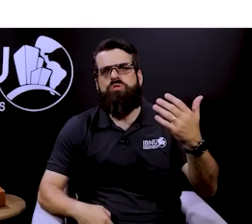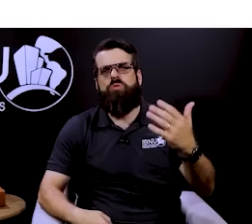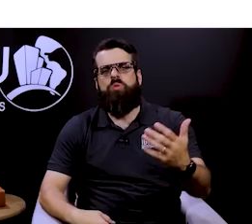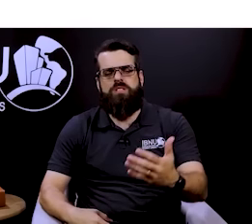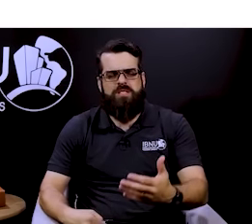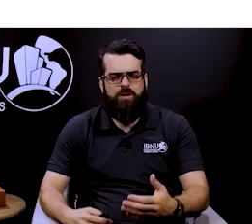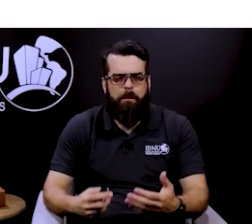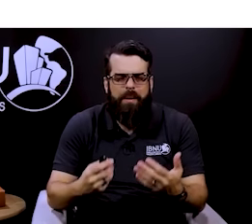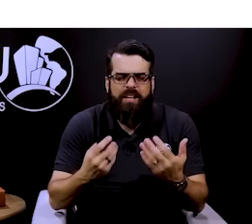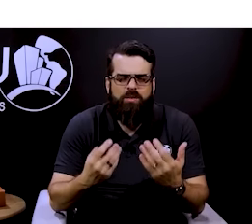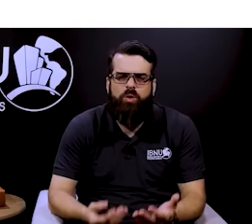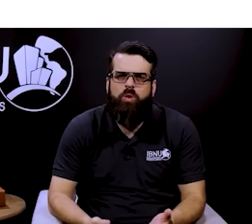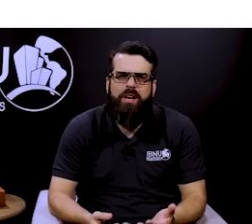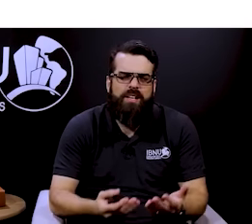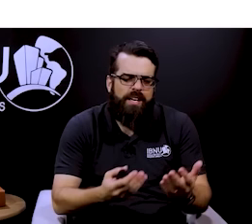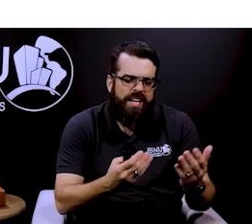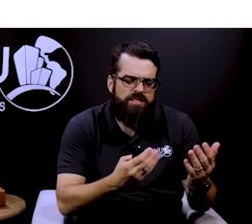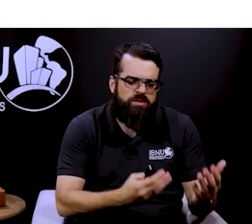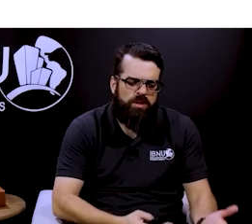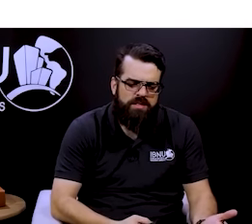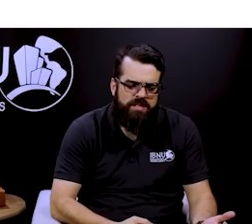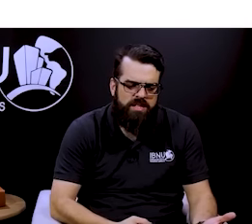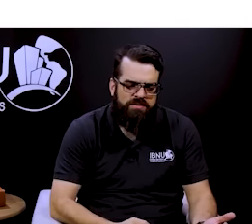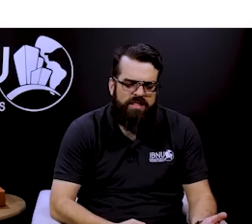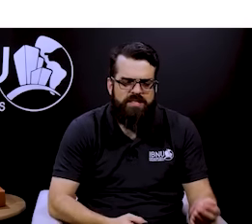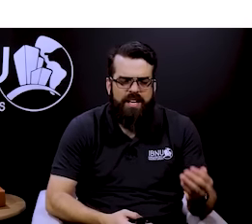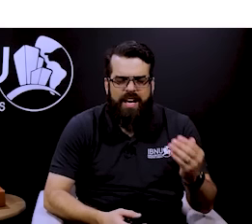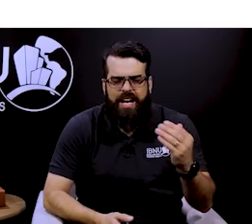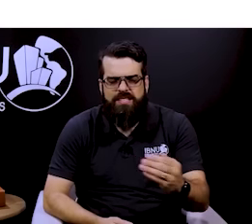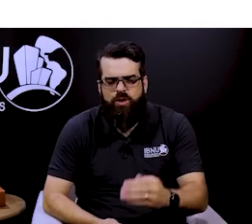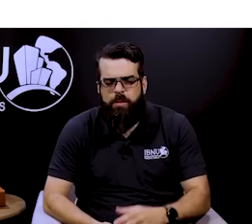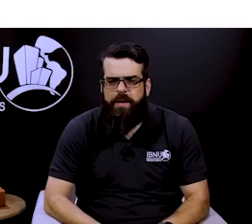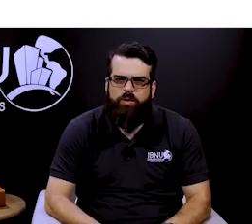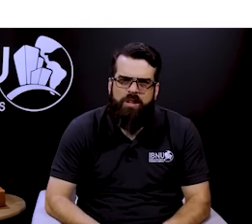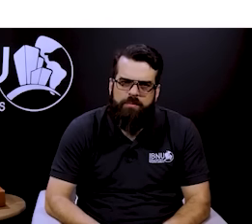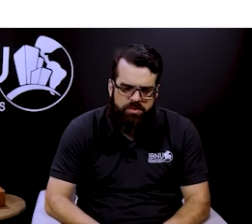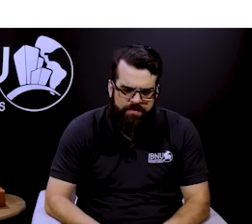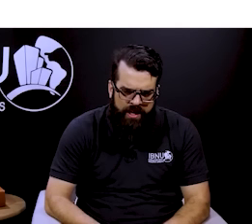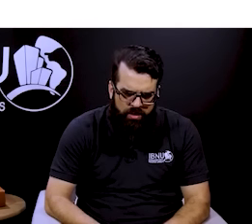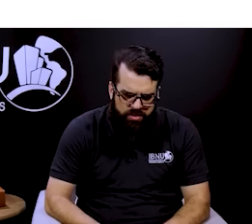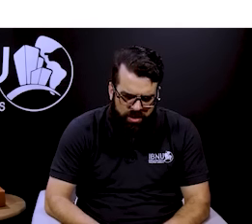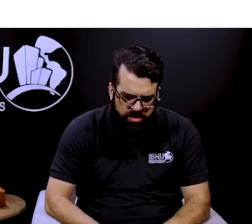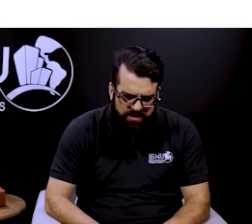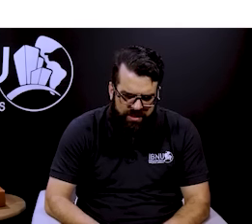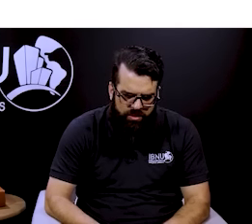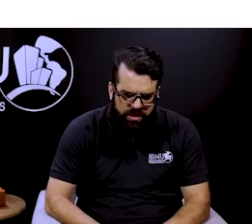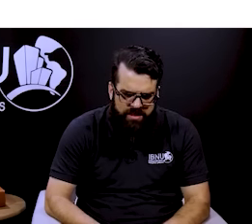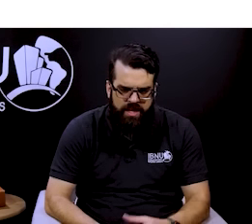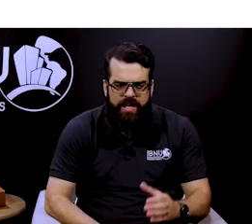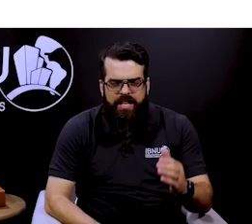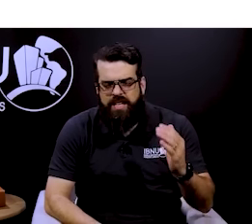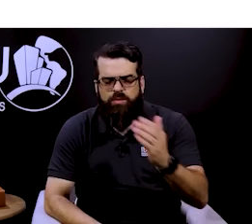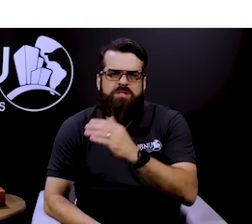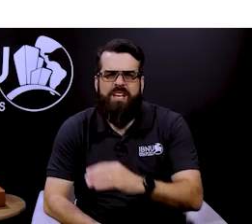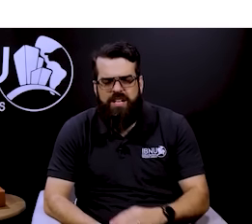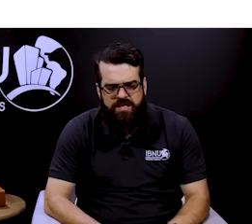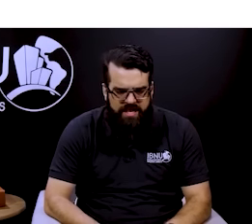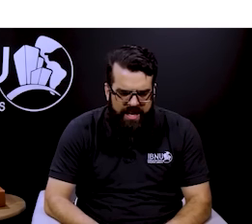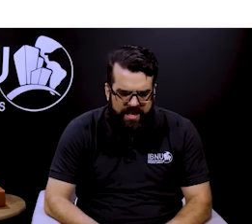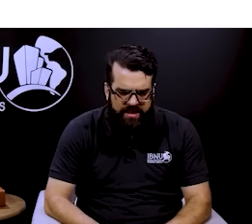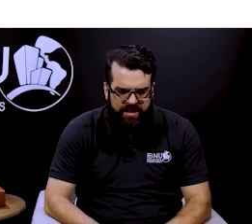ele continua dizendo, perdoa as nossas dívidas, assim como perdoamos aos nossos devedores. E não